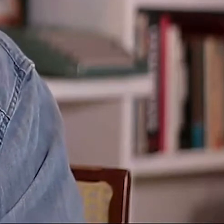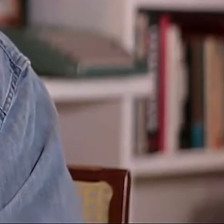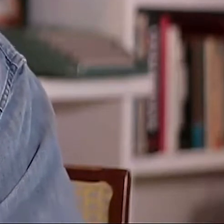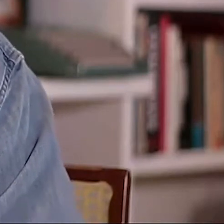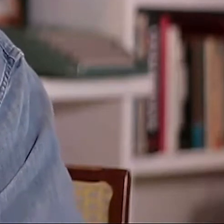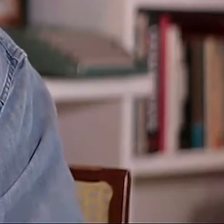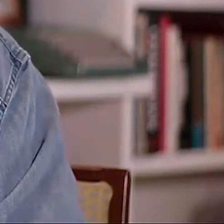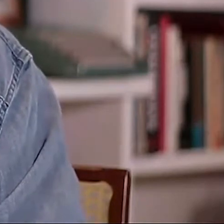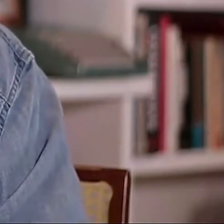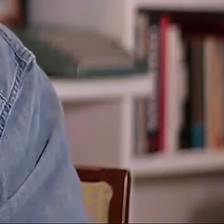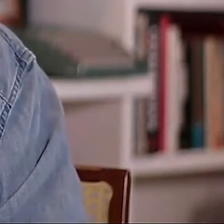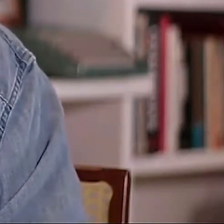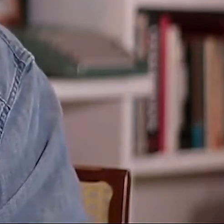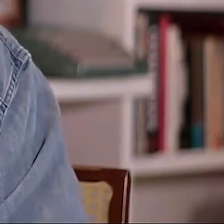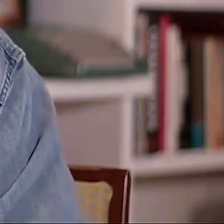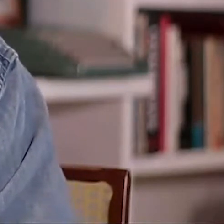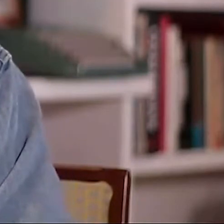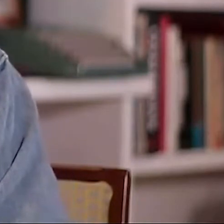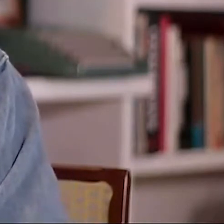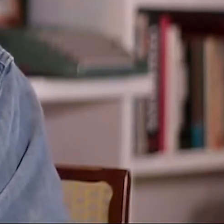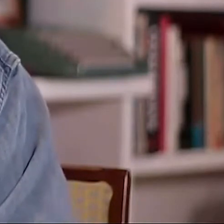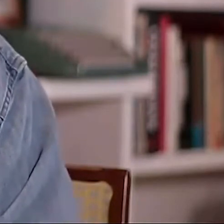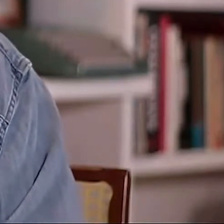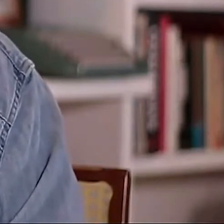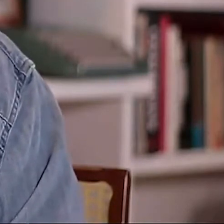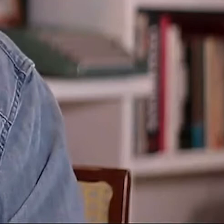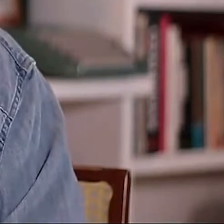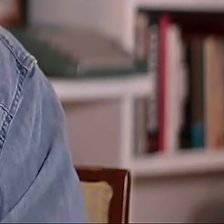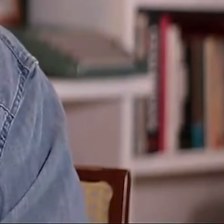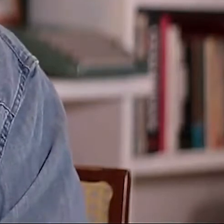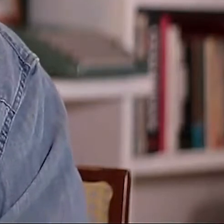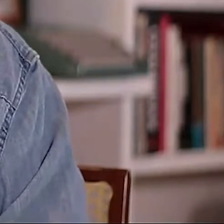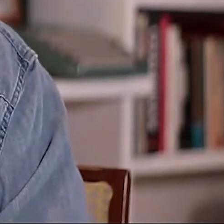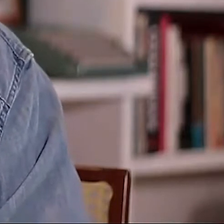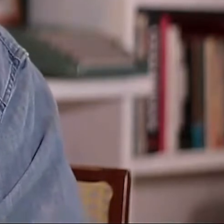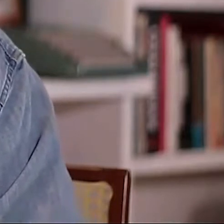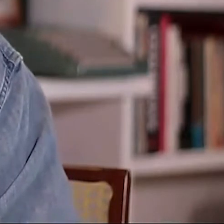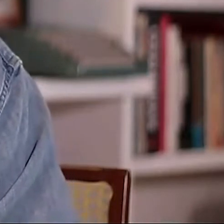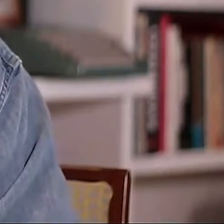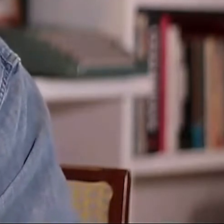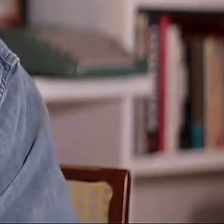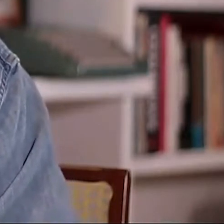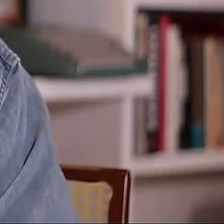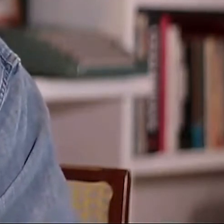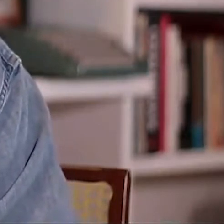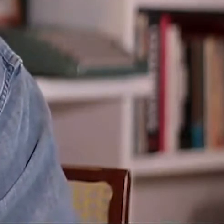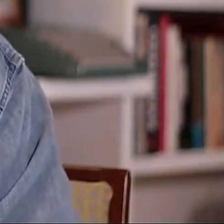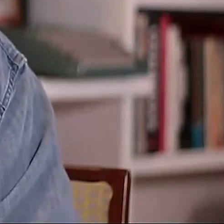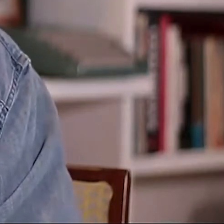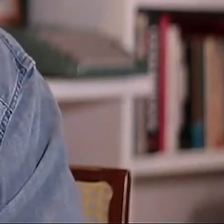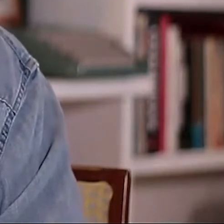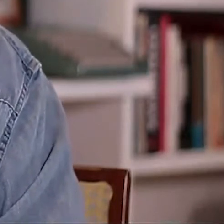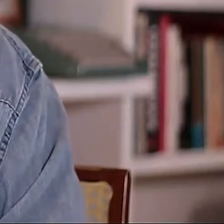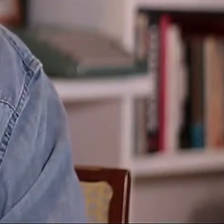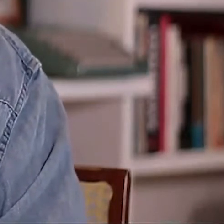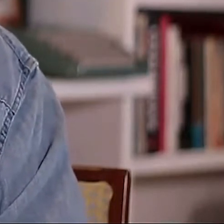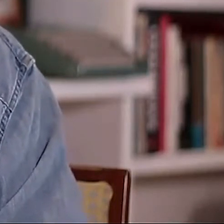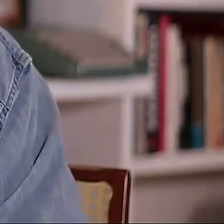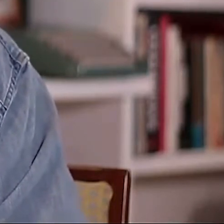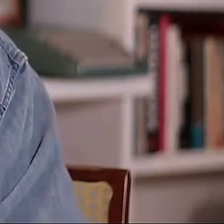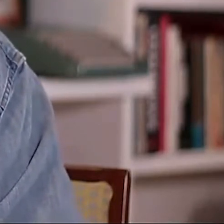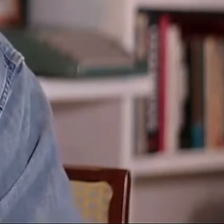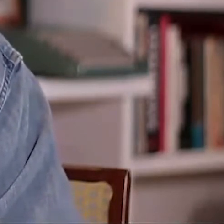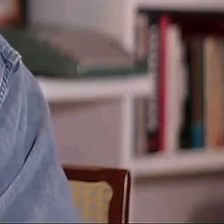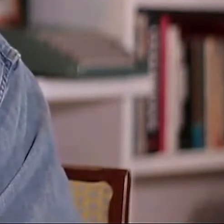de todos, eu peço para que você participe aí, curta esse nosso canal no YouTube. É claro que o projeto está